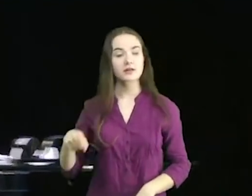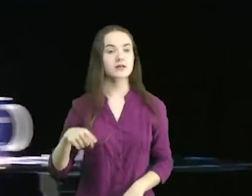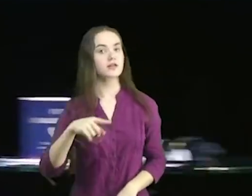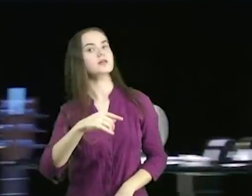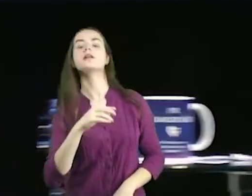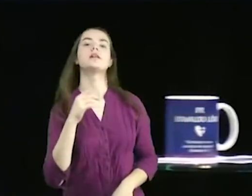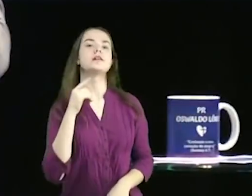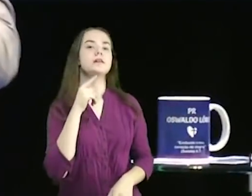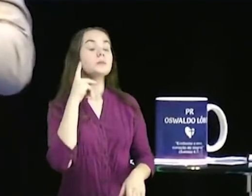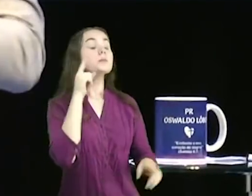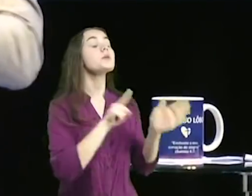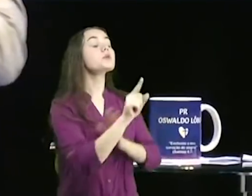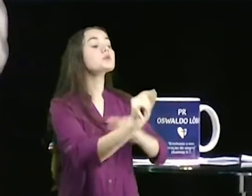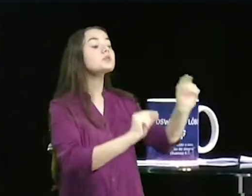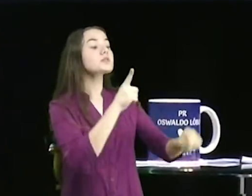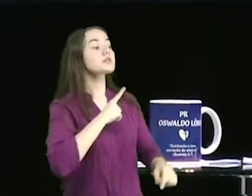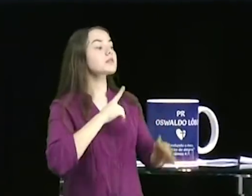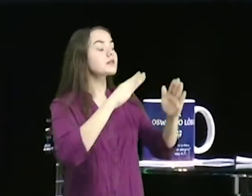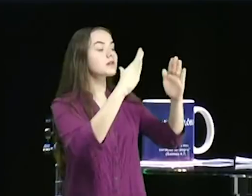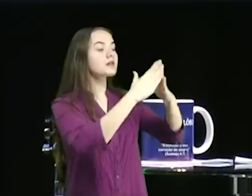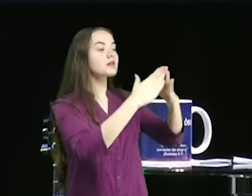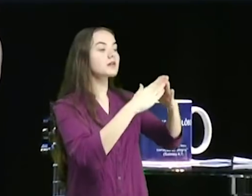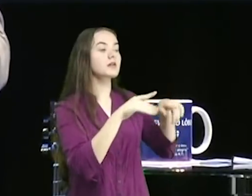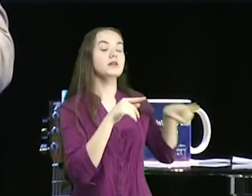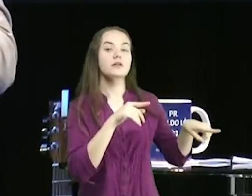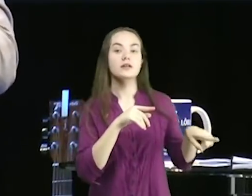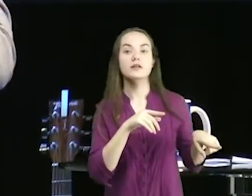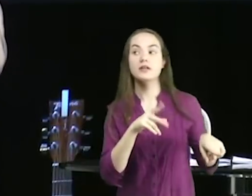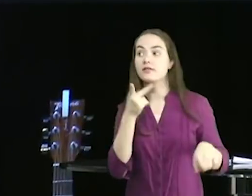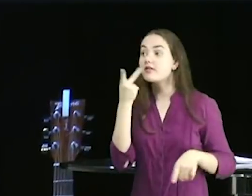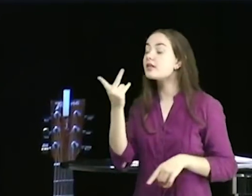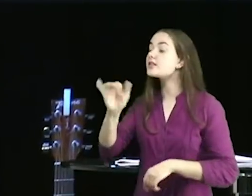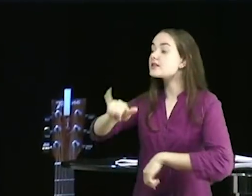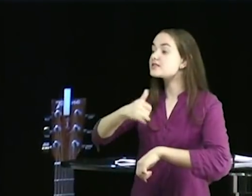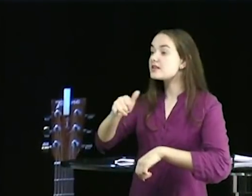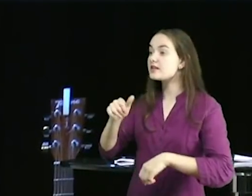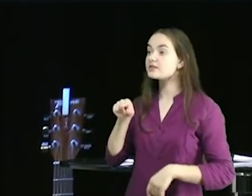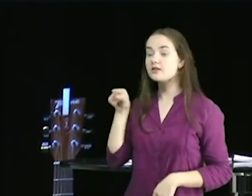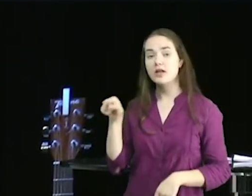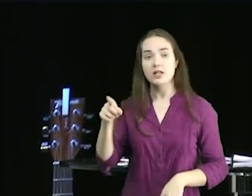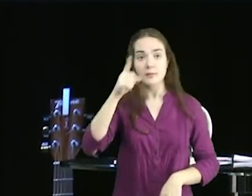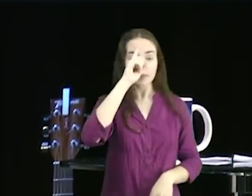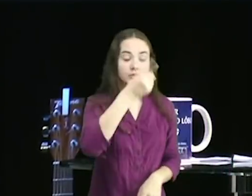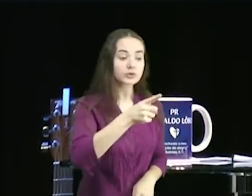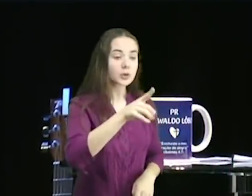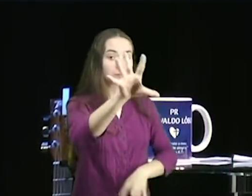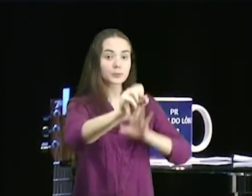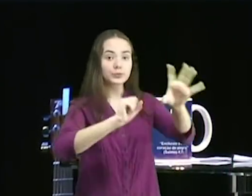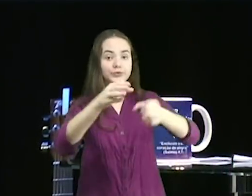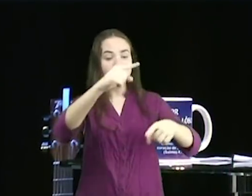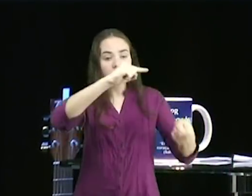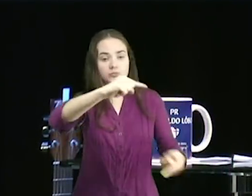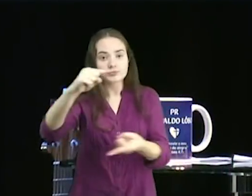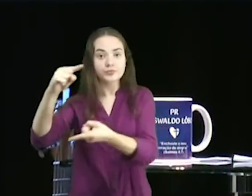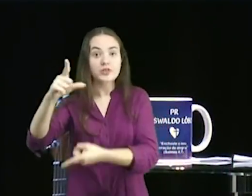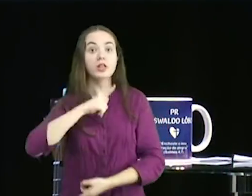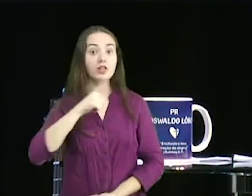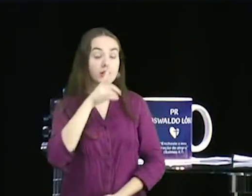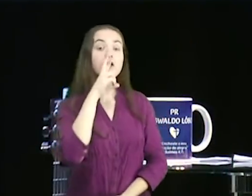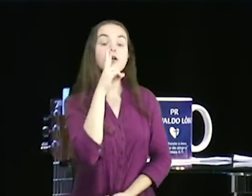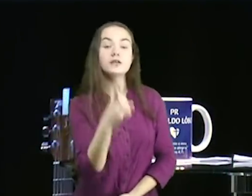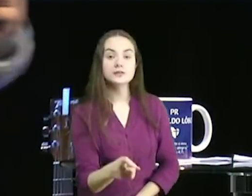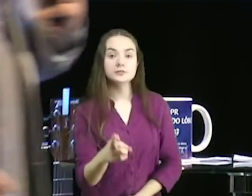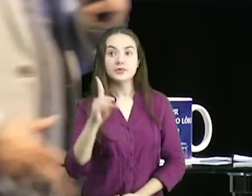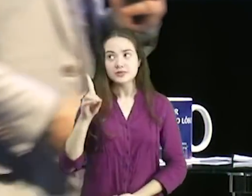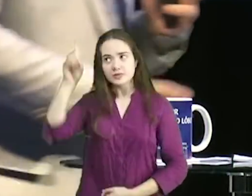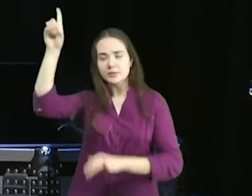azeite. E ele fala, busque então botijas. Queridos, existe uma resposta para você. Se Deus